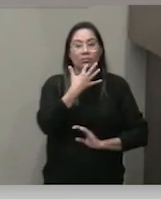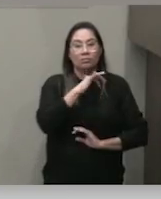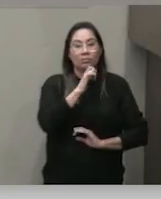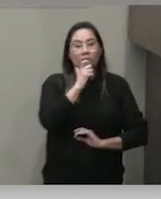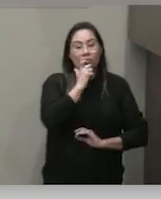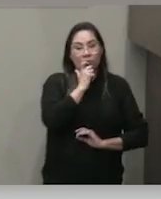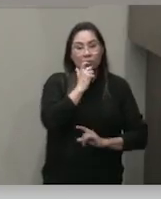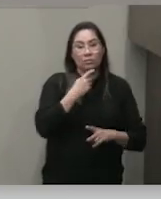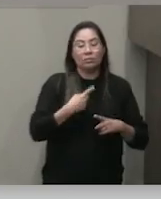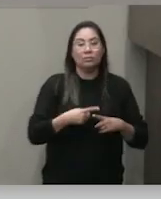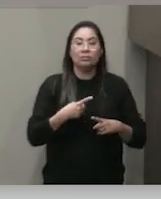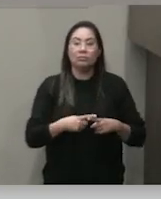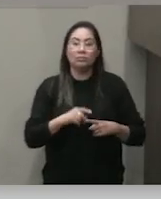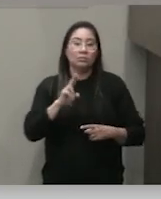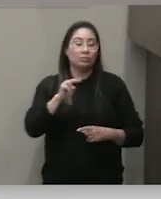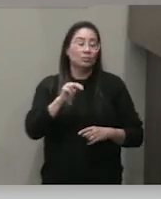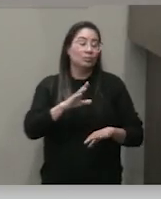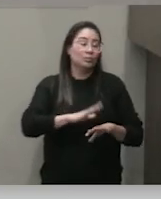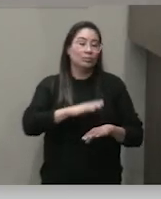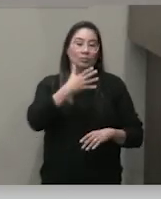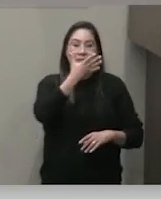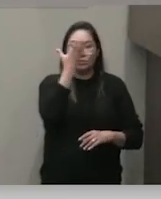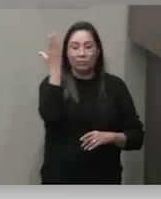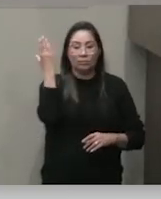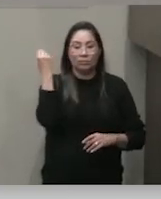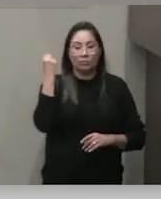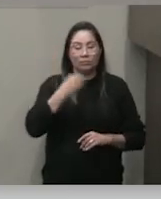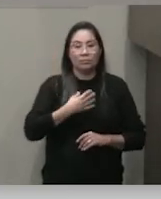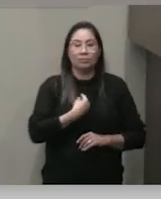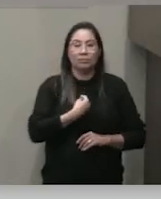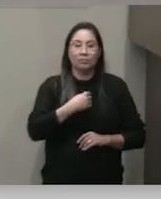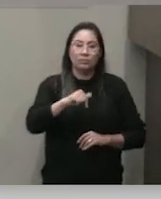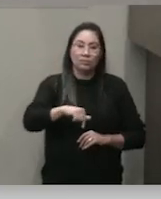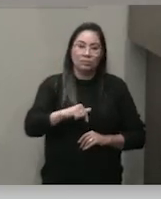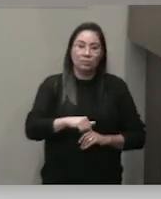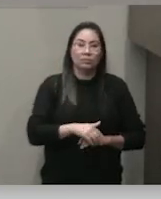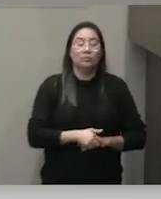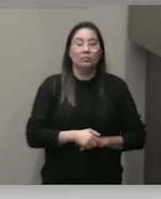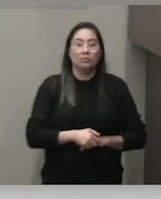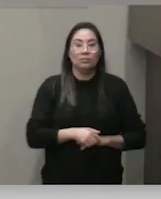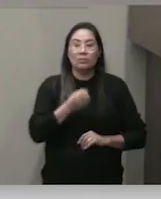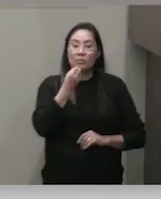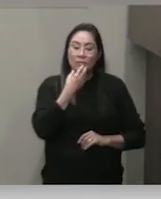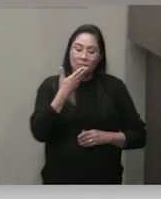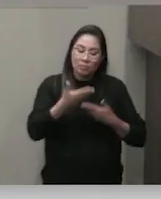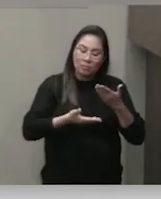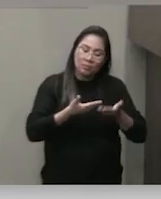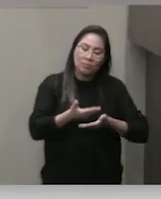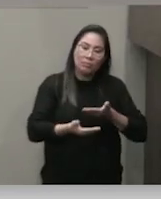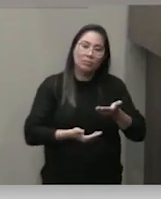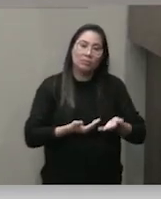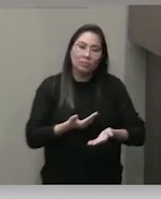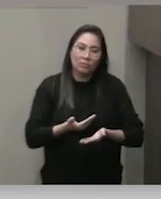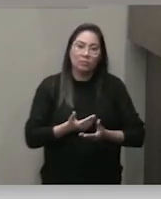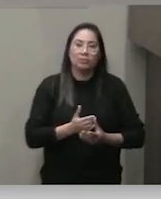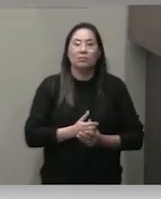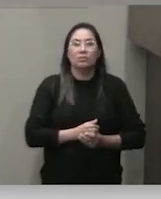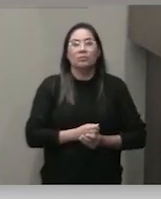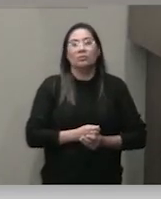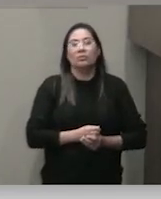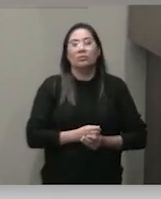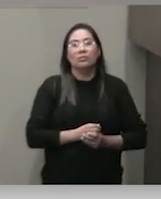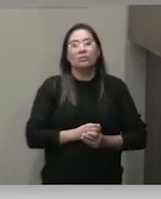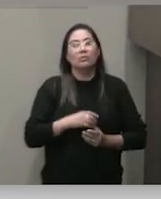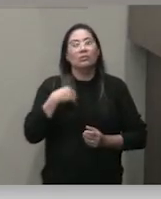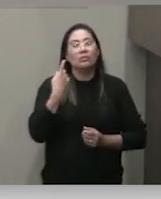crianças. Porque elas nunca mais vão esquecer, né, a professora Regina, que estiveram aqui, que elas foram bem recepcionadas, que aqui o que